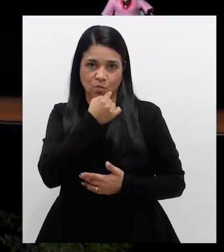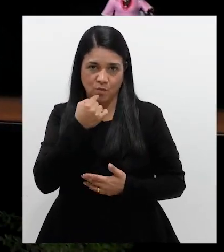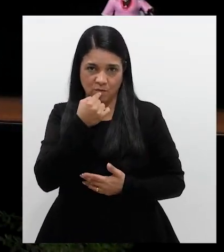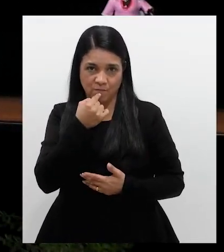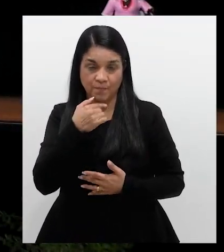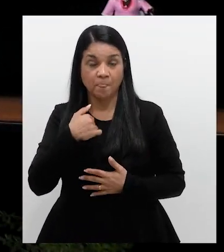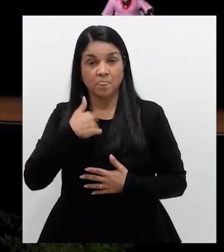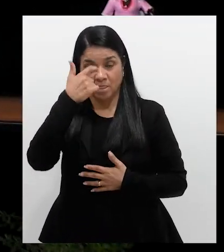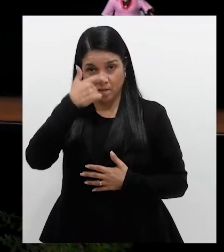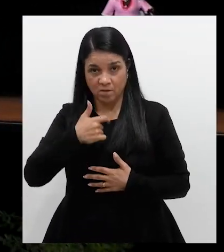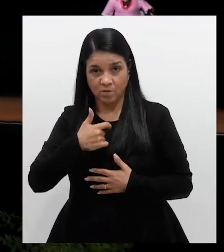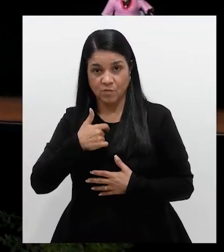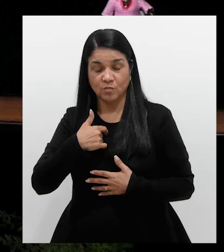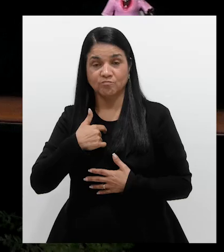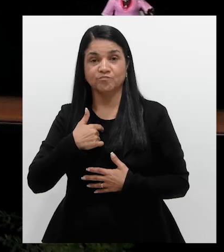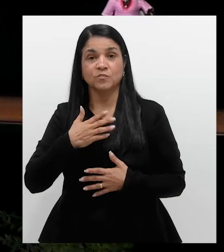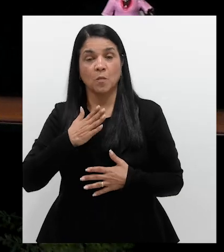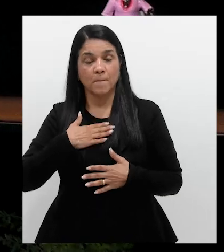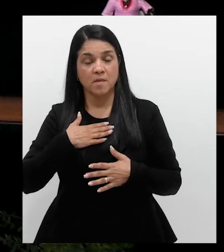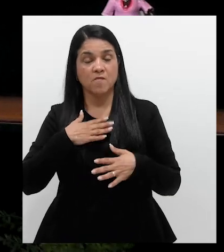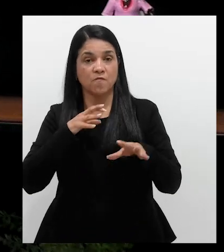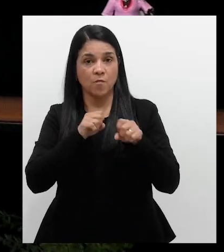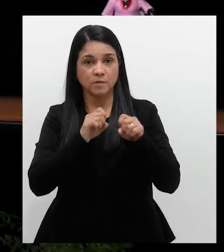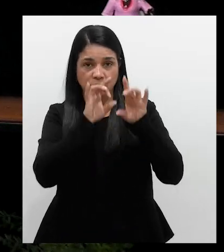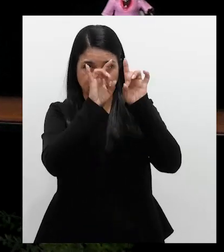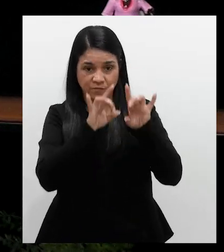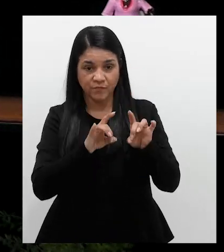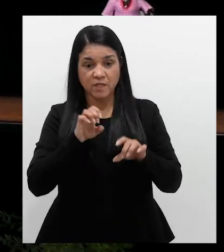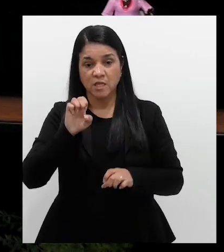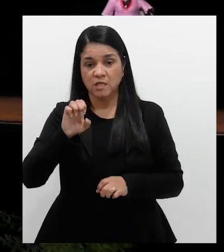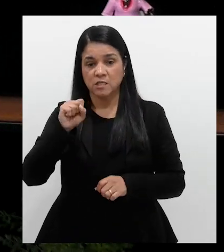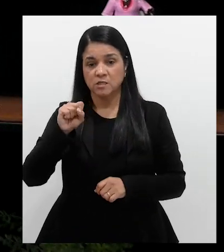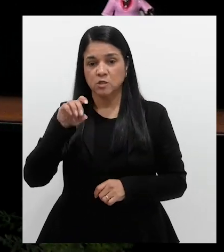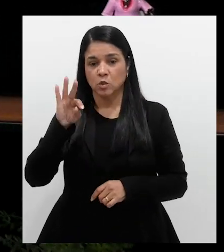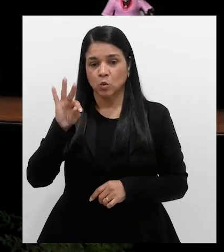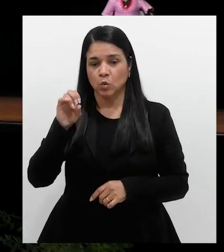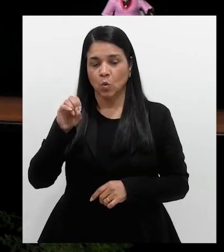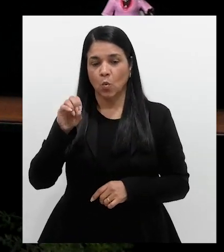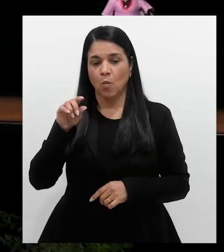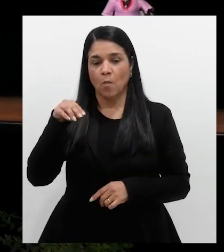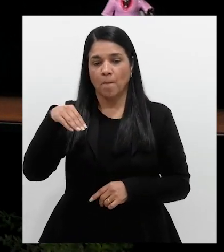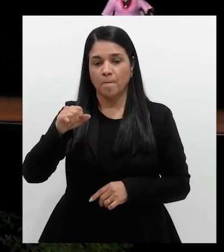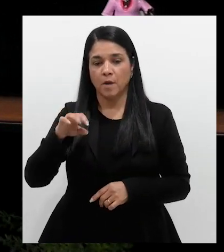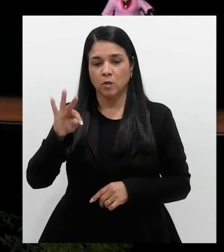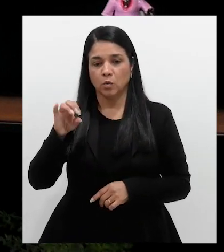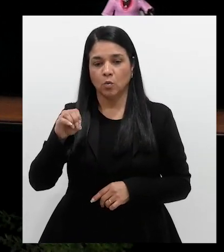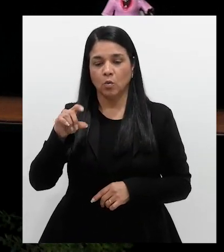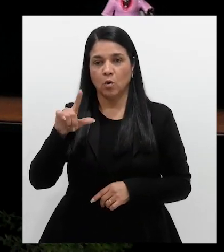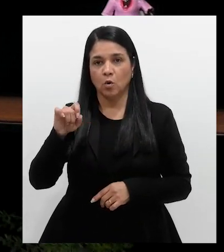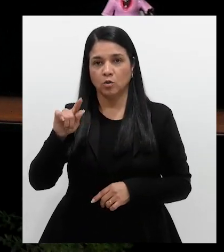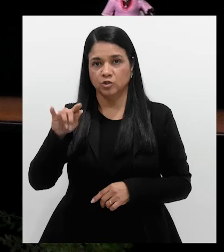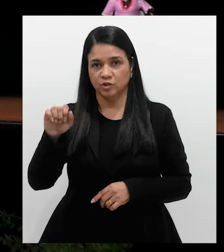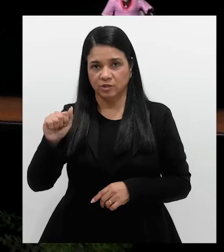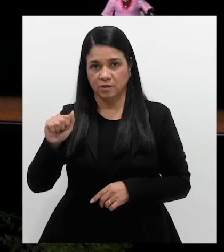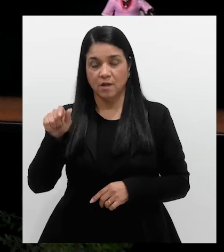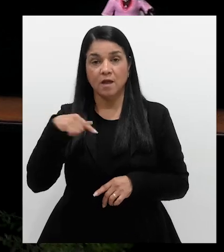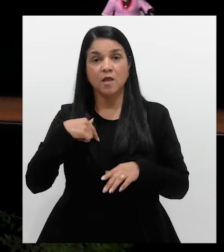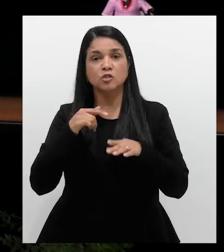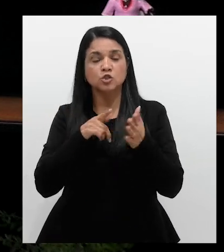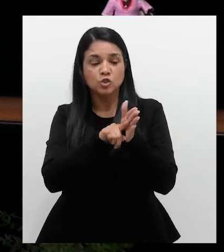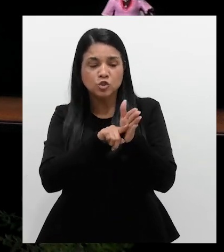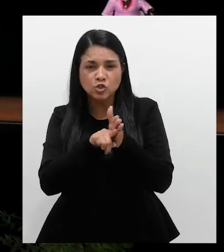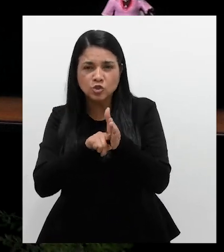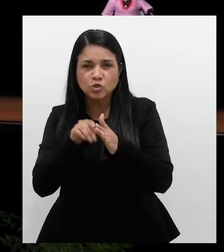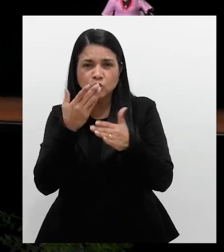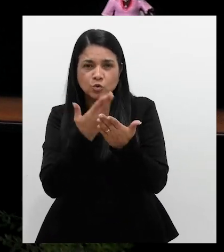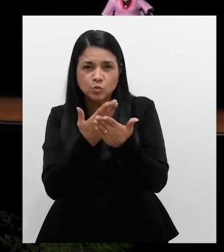bucal. Uma das minhas especialidades em estomatologia. O que significa isso, né? Estomatologia é o estudo